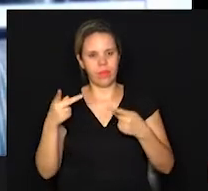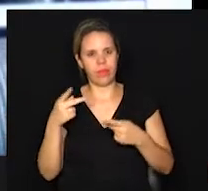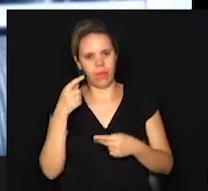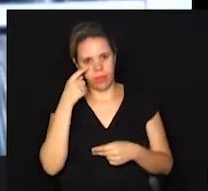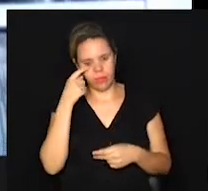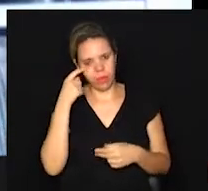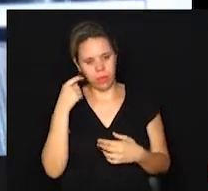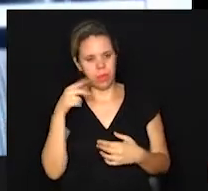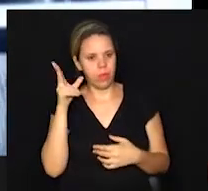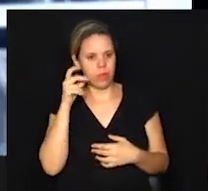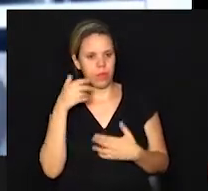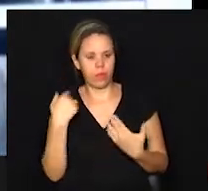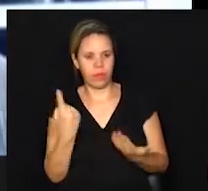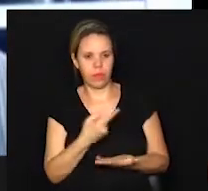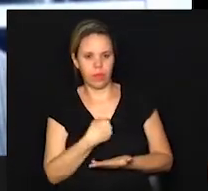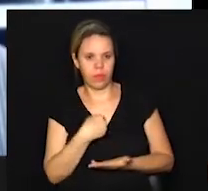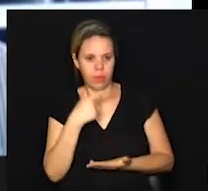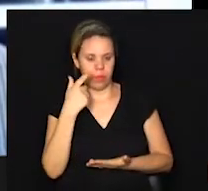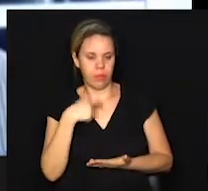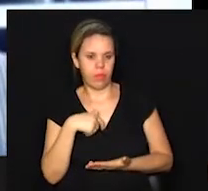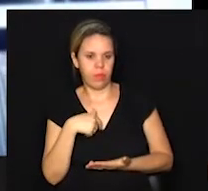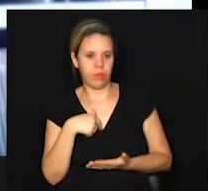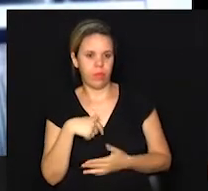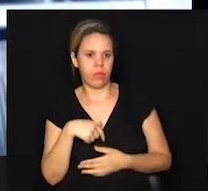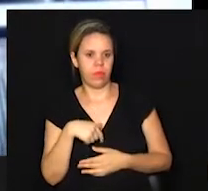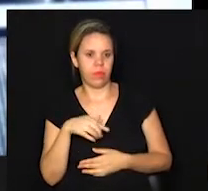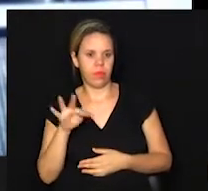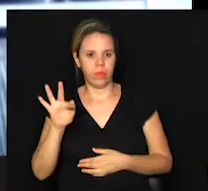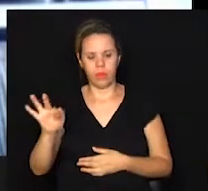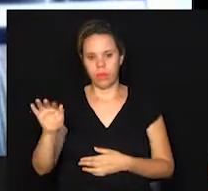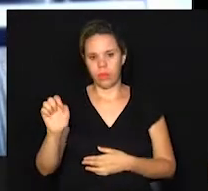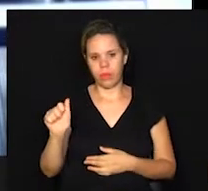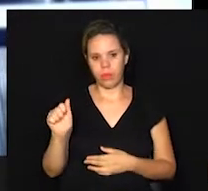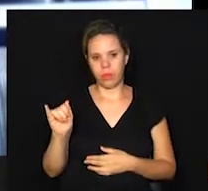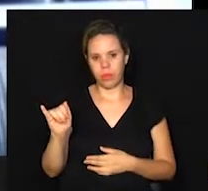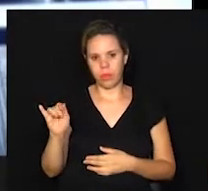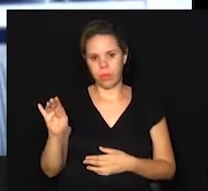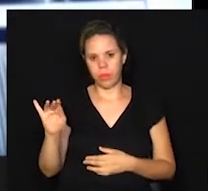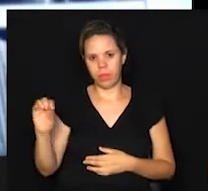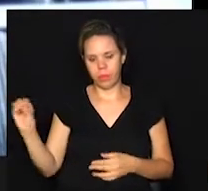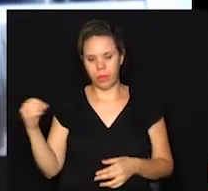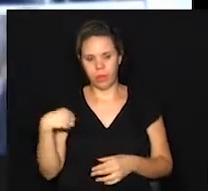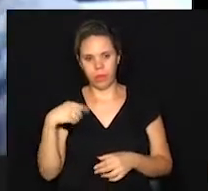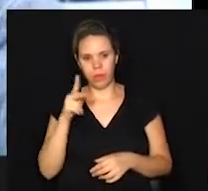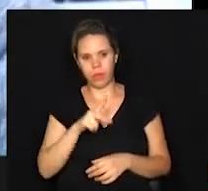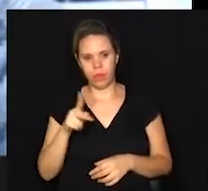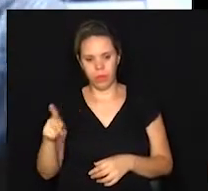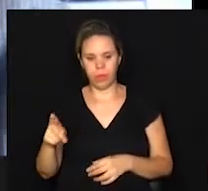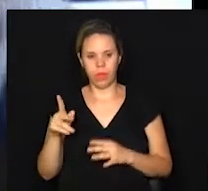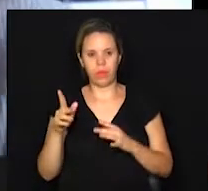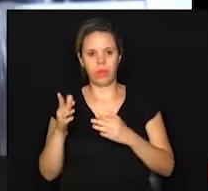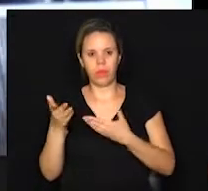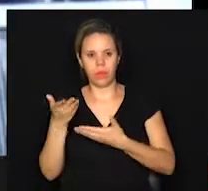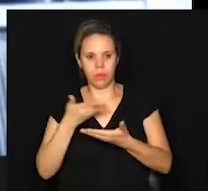nos escutar. Bom, meu nome é Fábio Maldonado, eu sou professor de Relações Internacionais, que até poucas semanas atrás